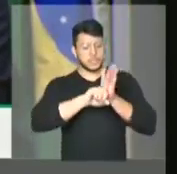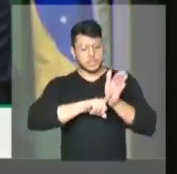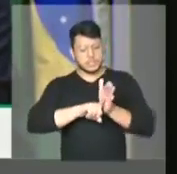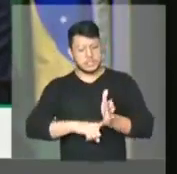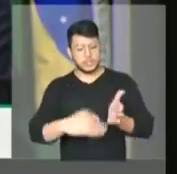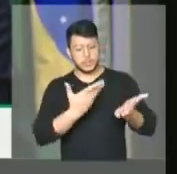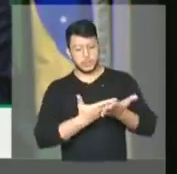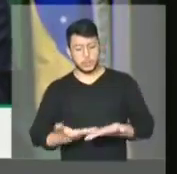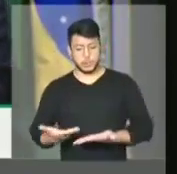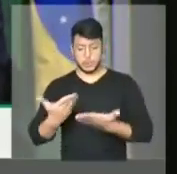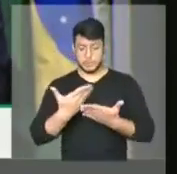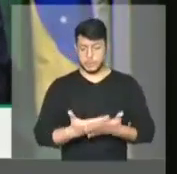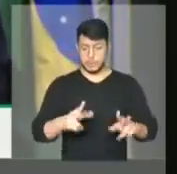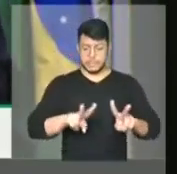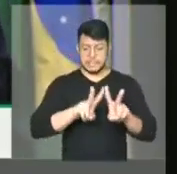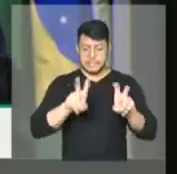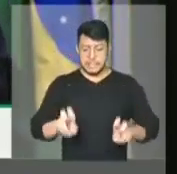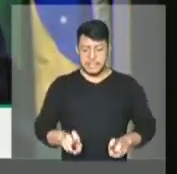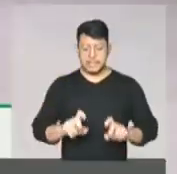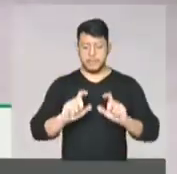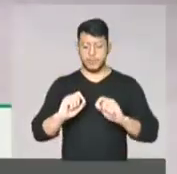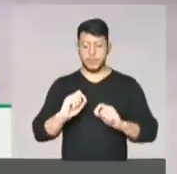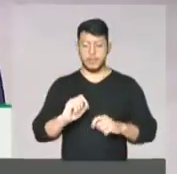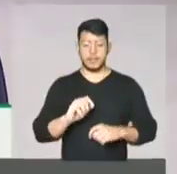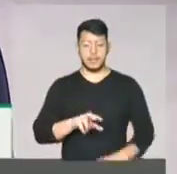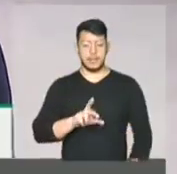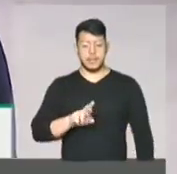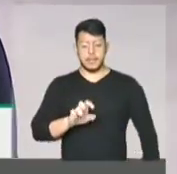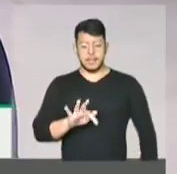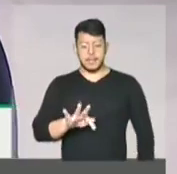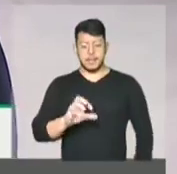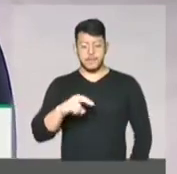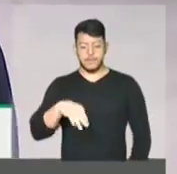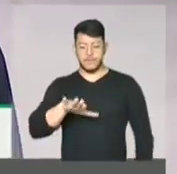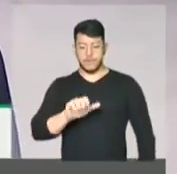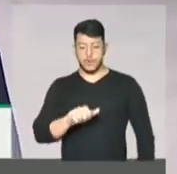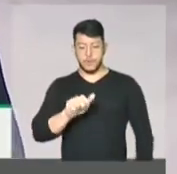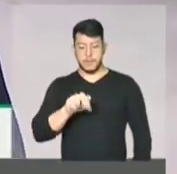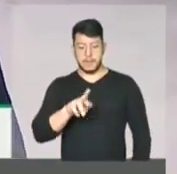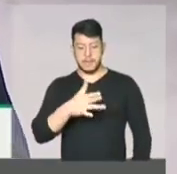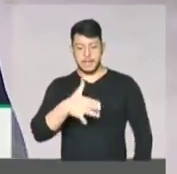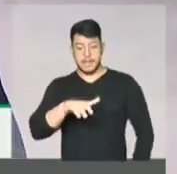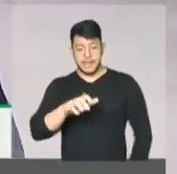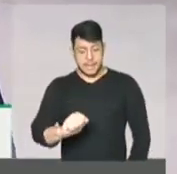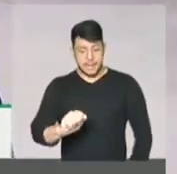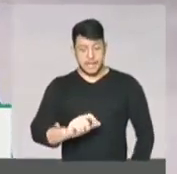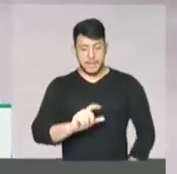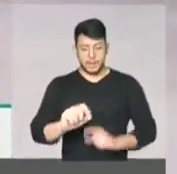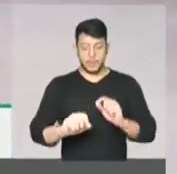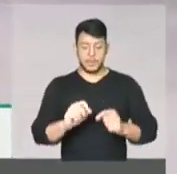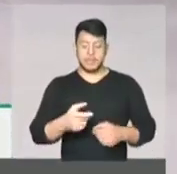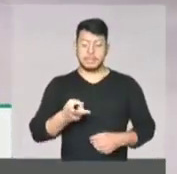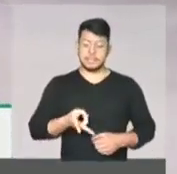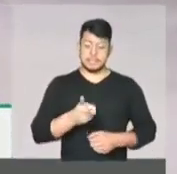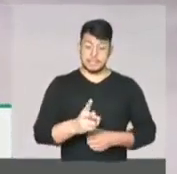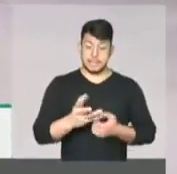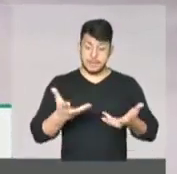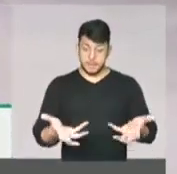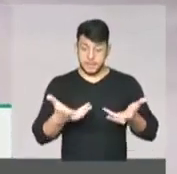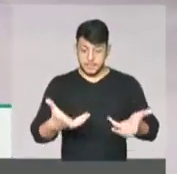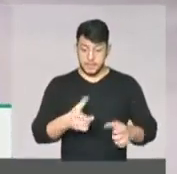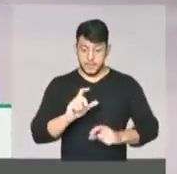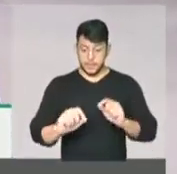estudioso, é um homem que é empenhado nessa importante tarefa de fazer e